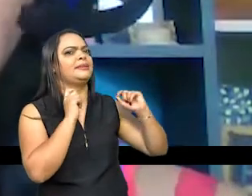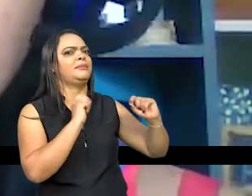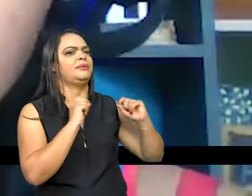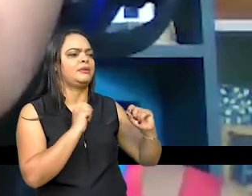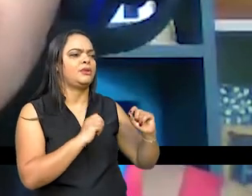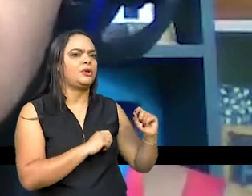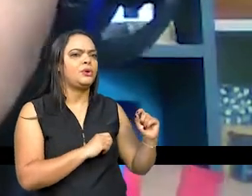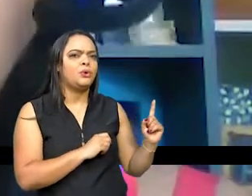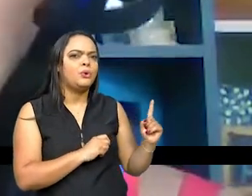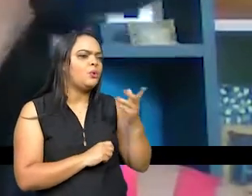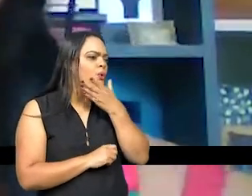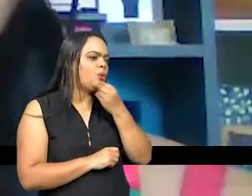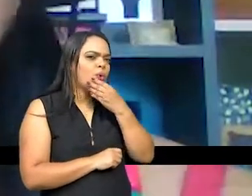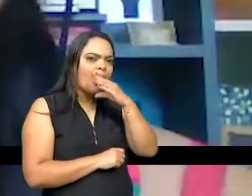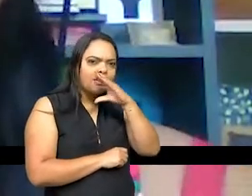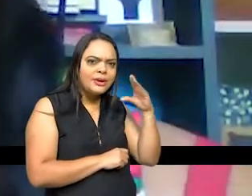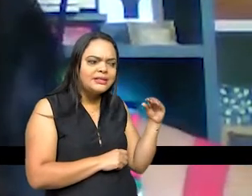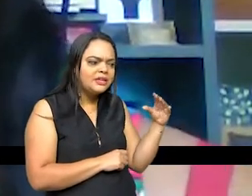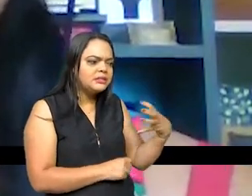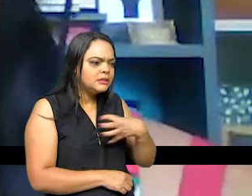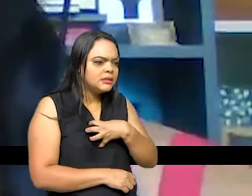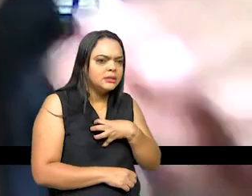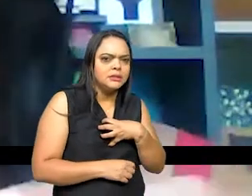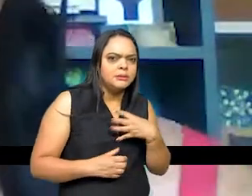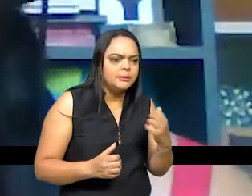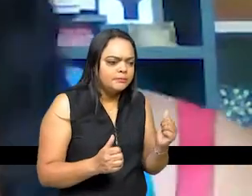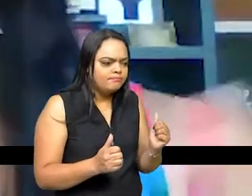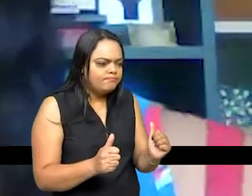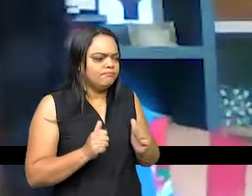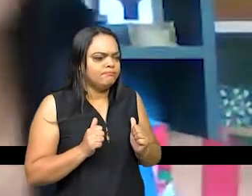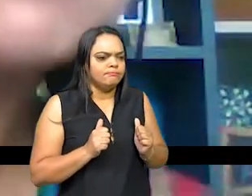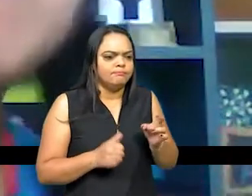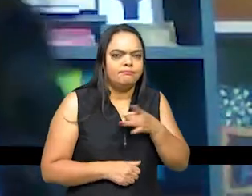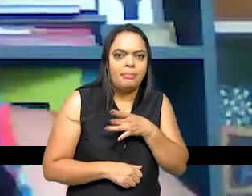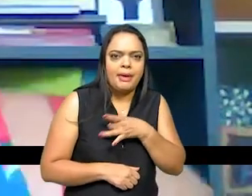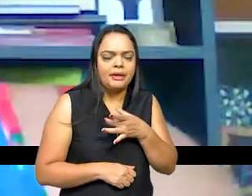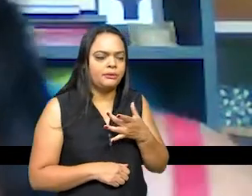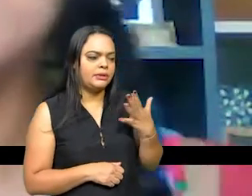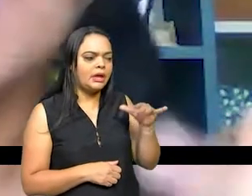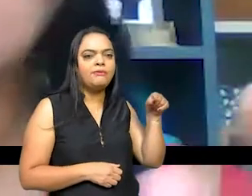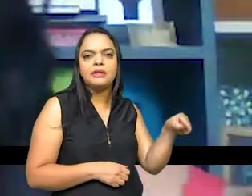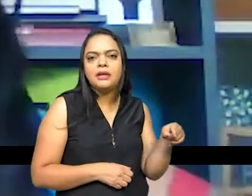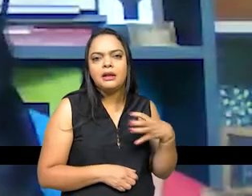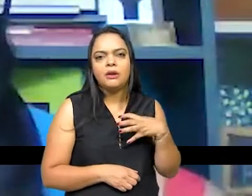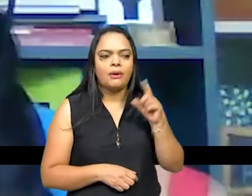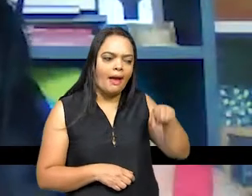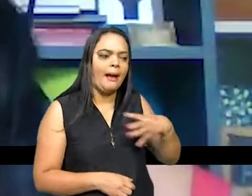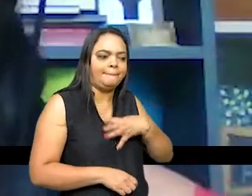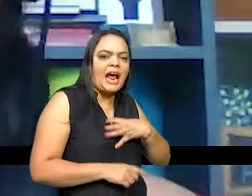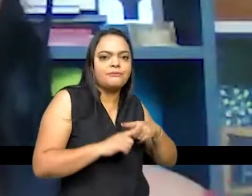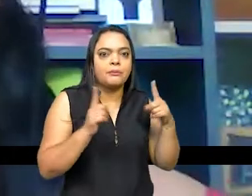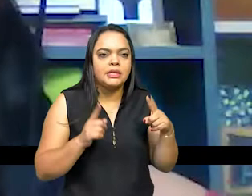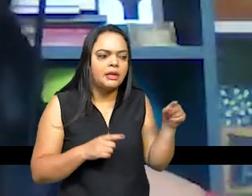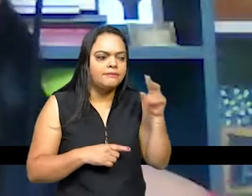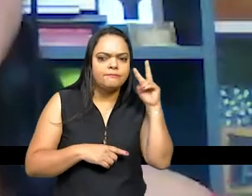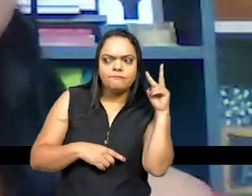o quanto aqueles guris vão ficar acuados, porque eles vão ficar acuados, por mais que eles possam ser marrentos e tal, é uma situação